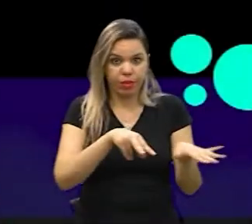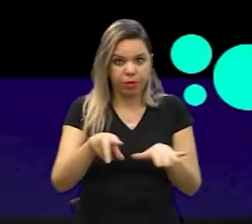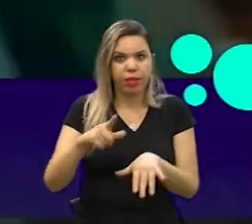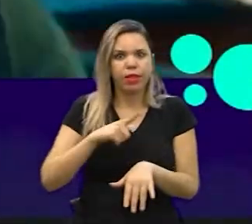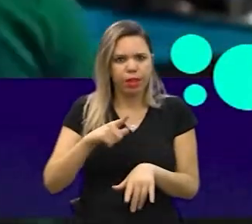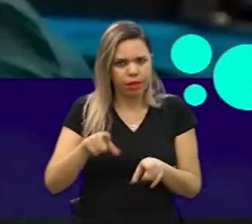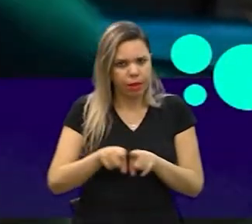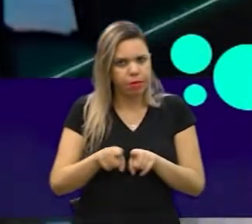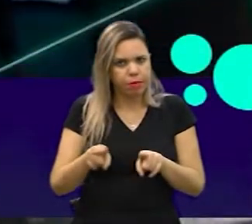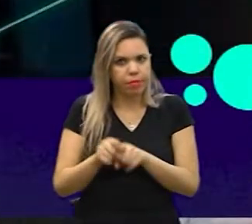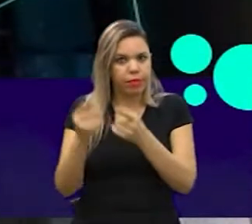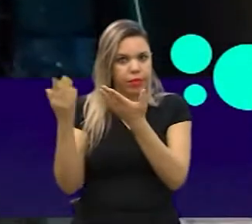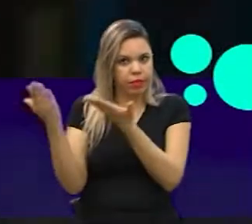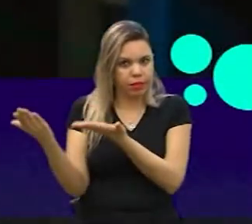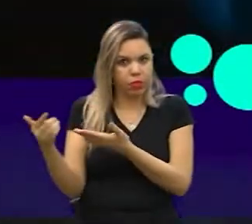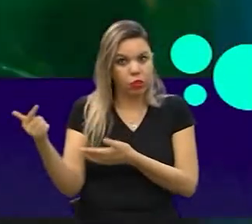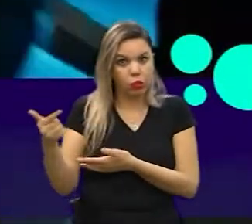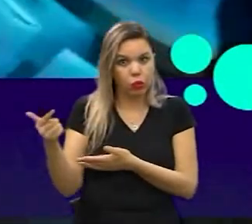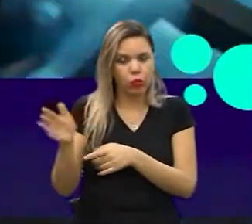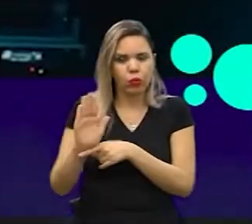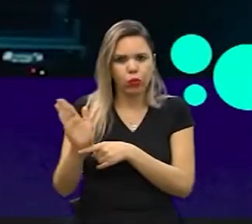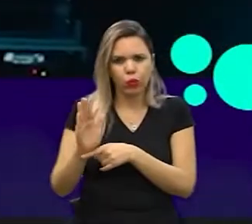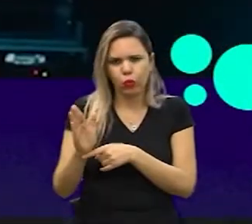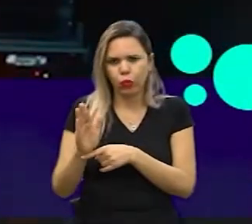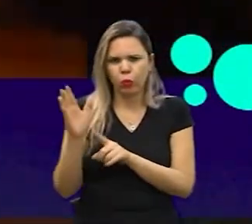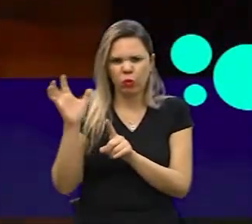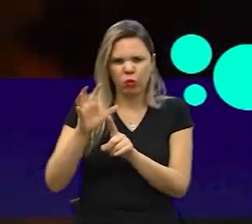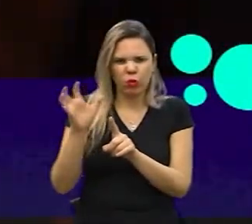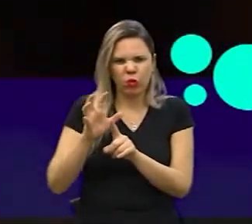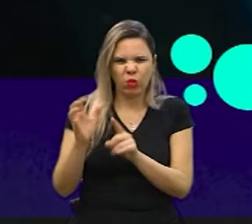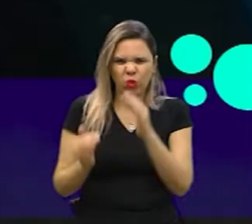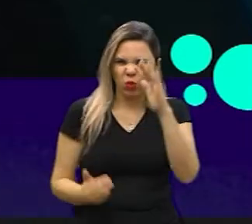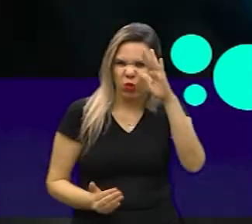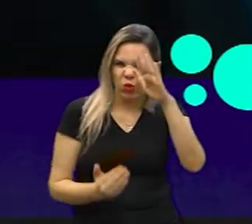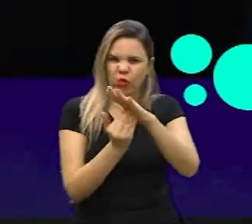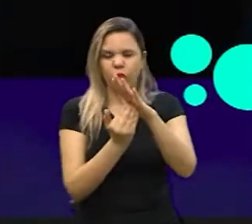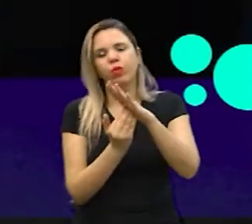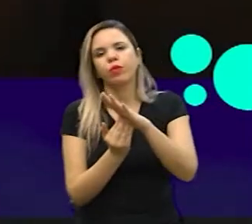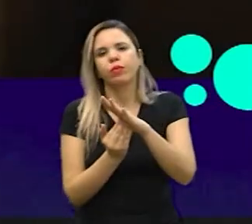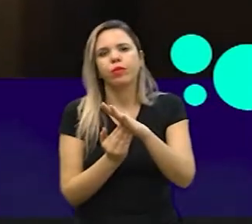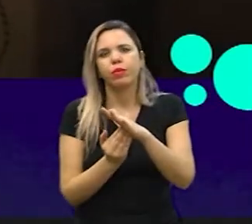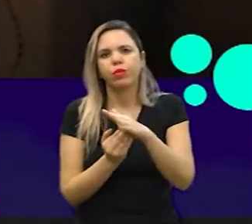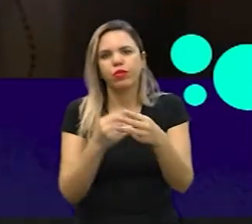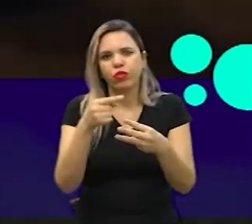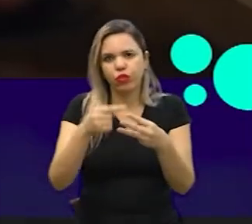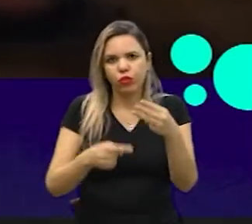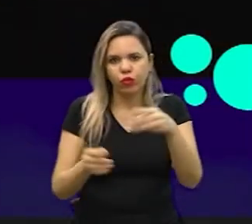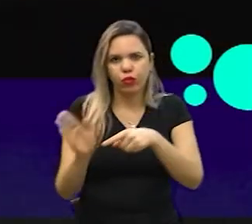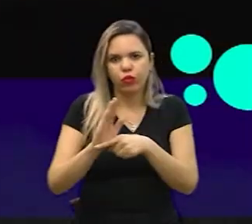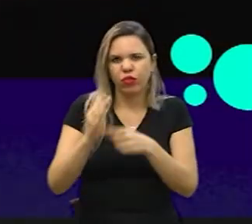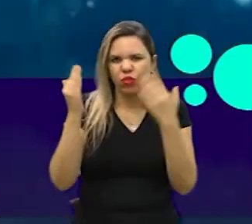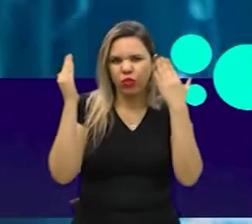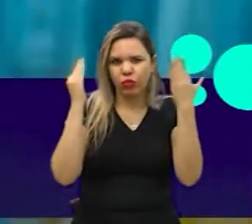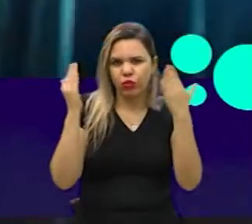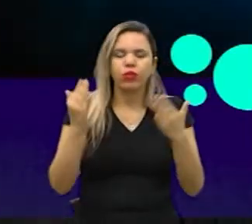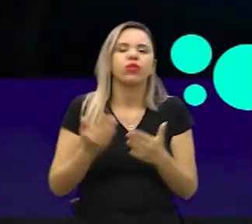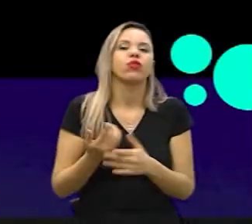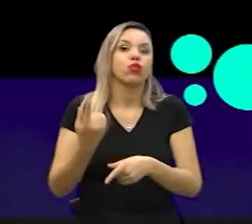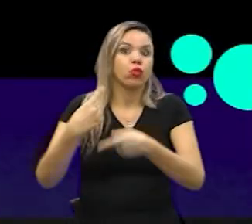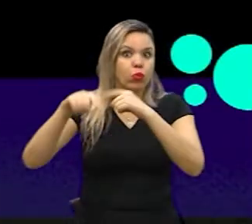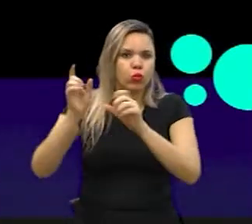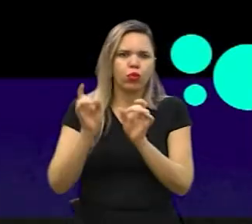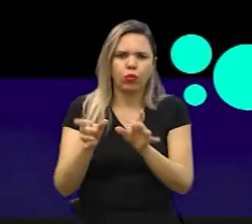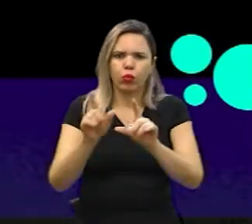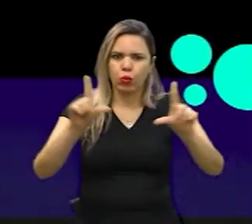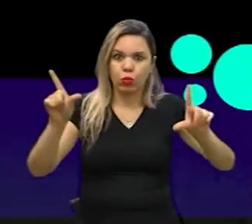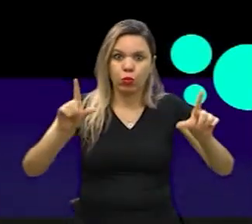Chega este final de semana Escape Room 2, Tensão Máxima. É a sequência do thriller psicológico que foi sucesso